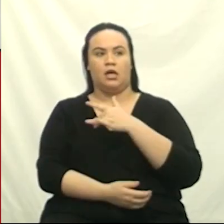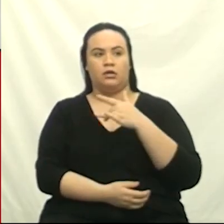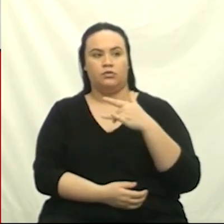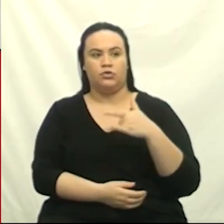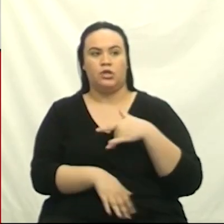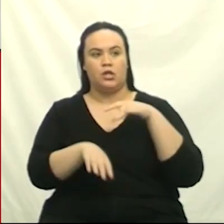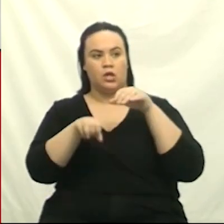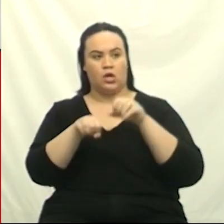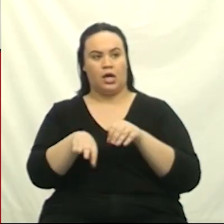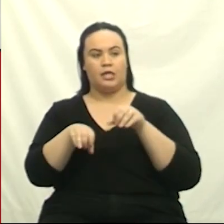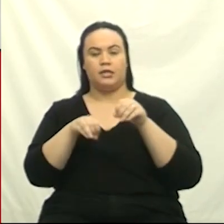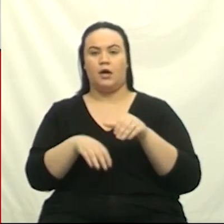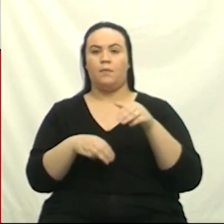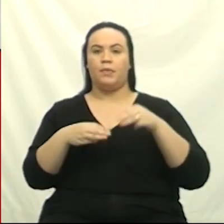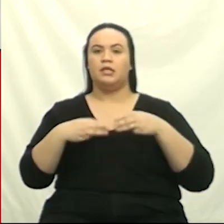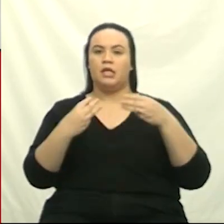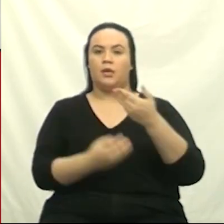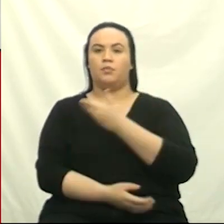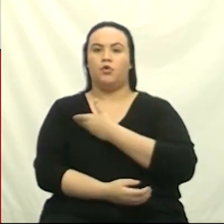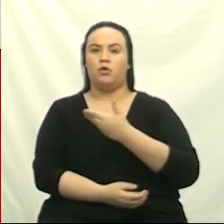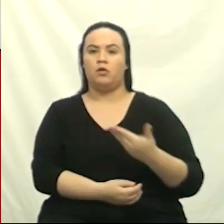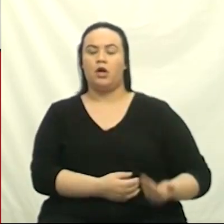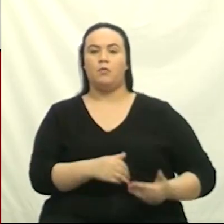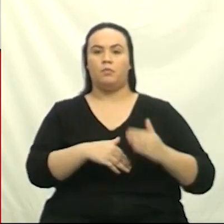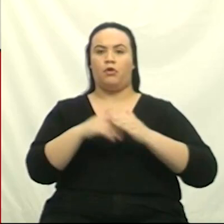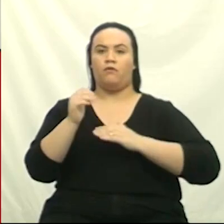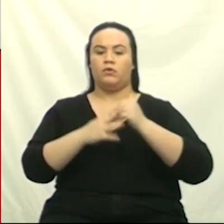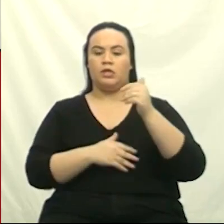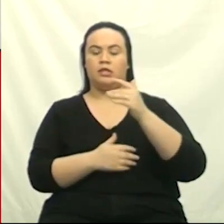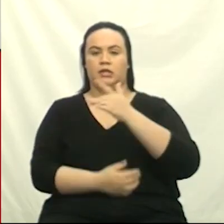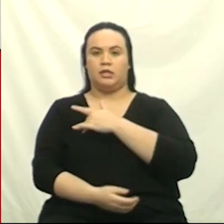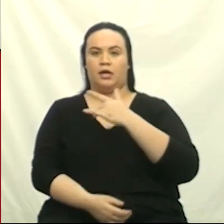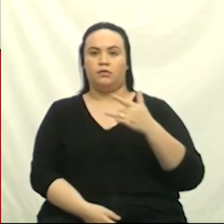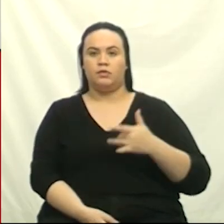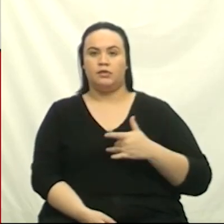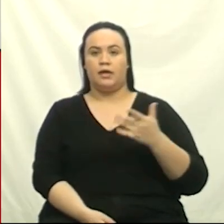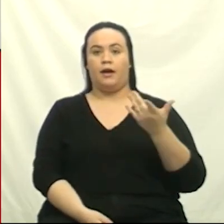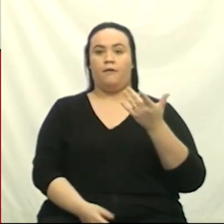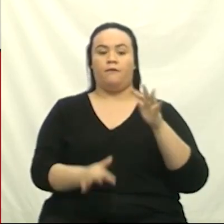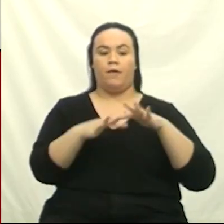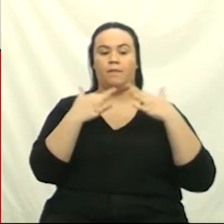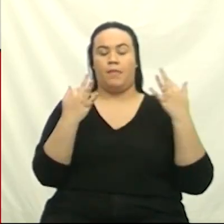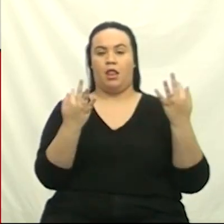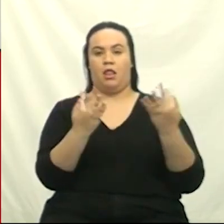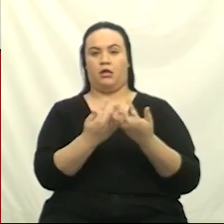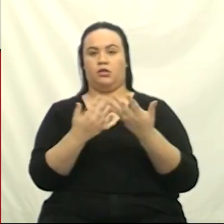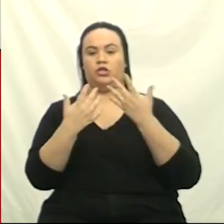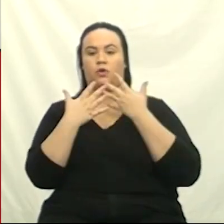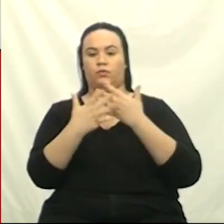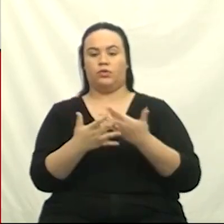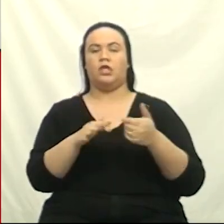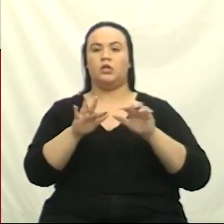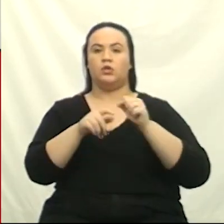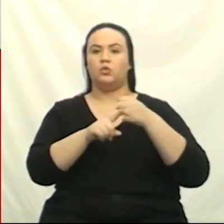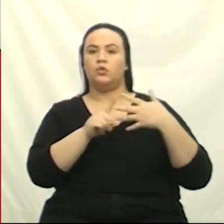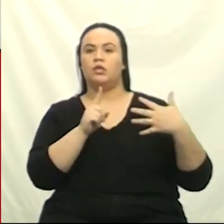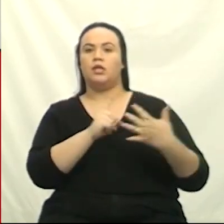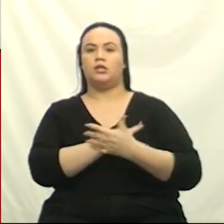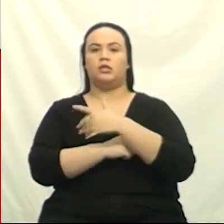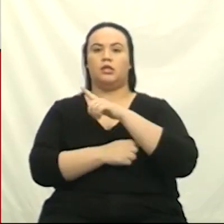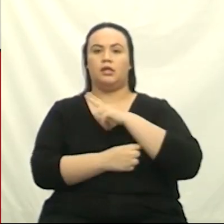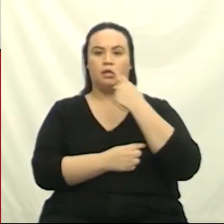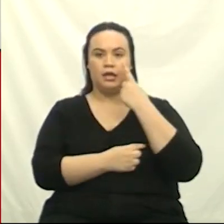Educação Ministério Público Profissionais de Saúde Pais de Autistas e toda a sociedade interessada